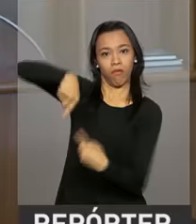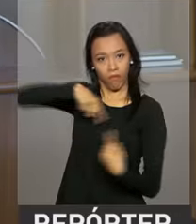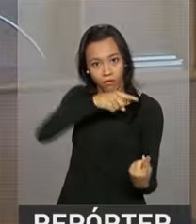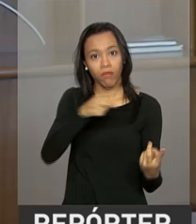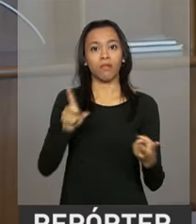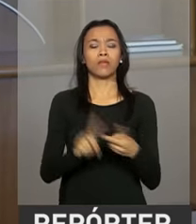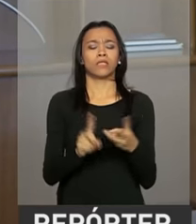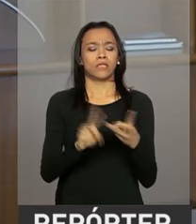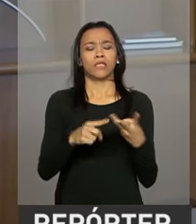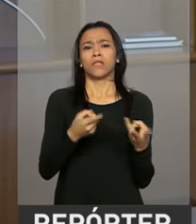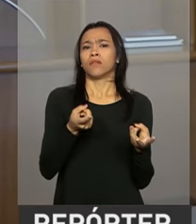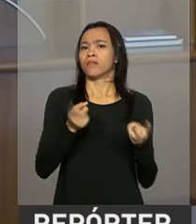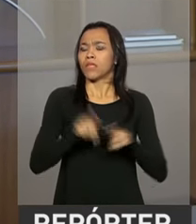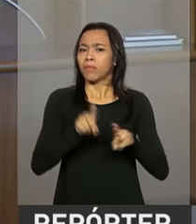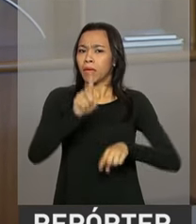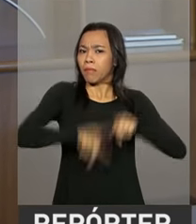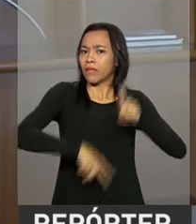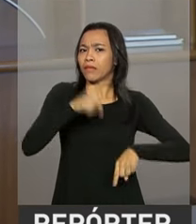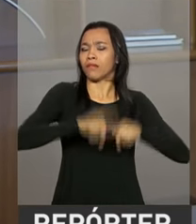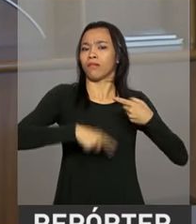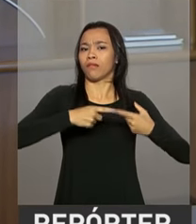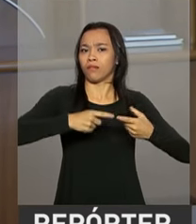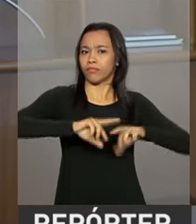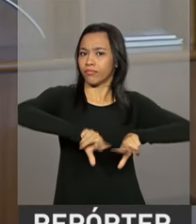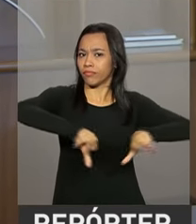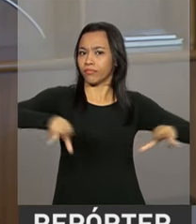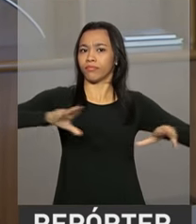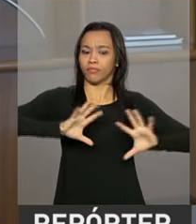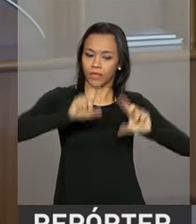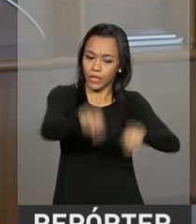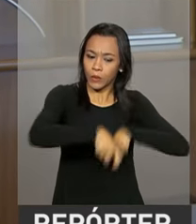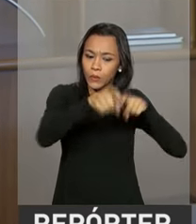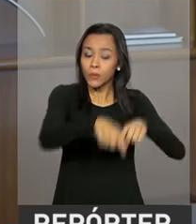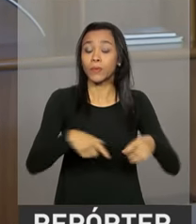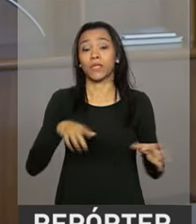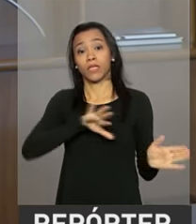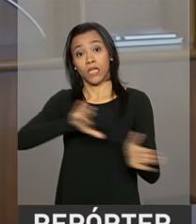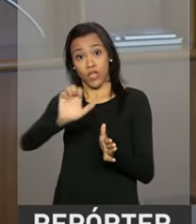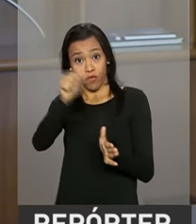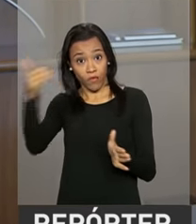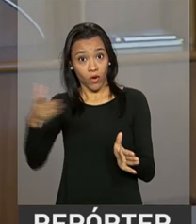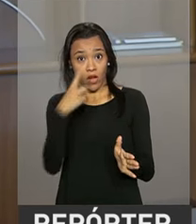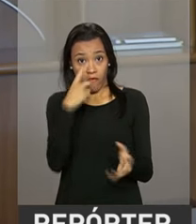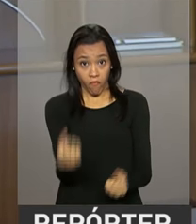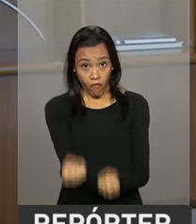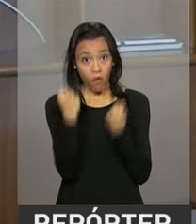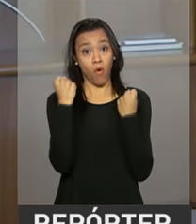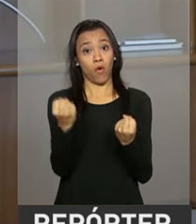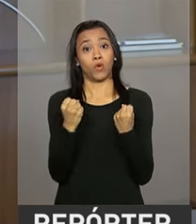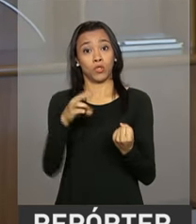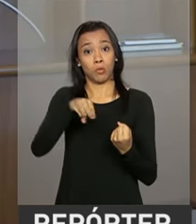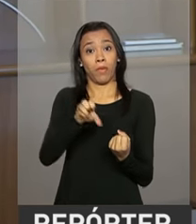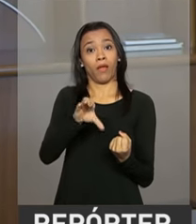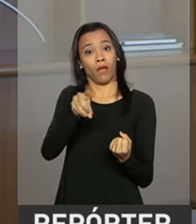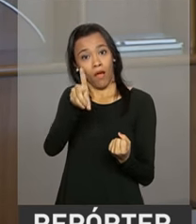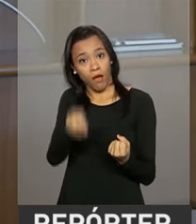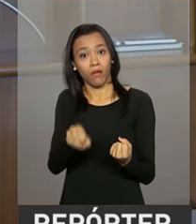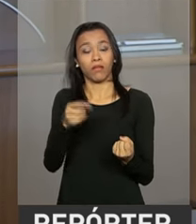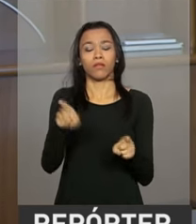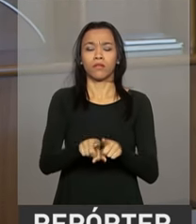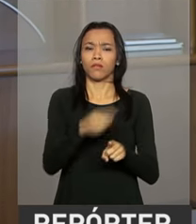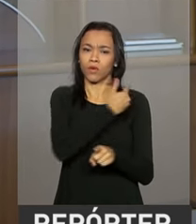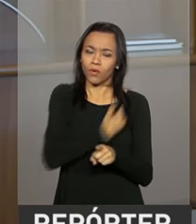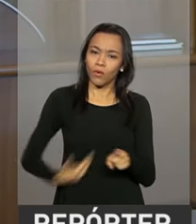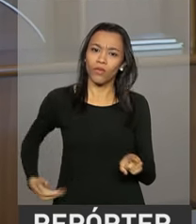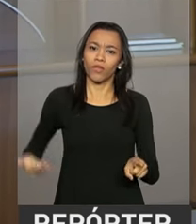equipamento agrícola e tem um mercado internacional muito forte a ser conquistado. Então, tudo que se investe hoje, o que o governo